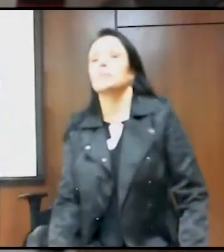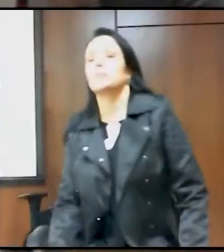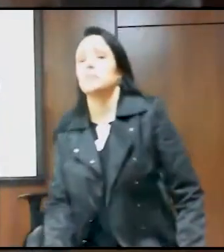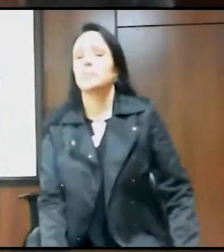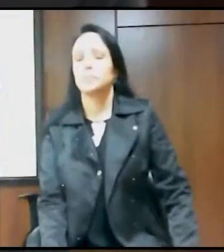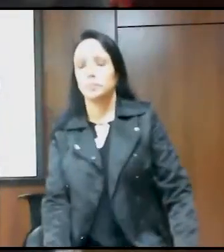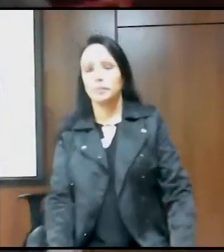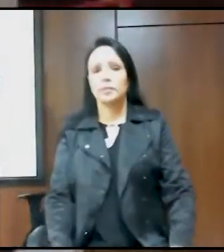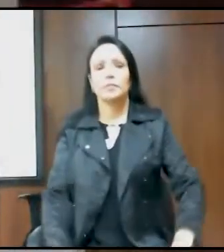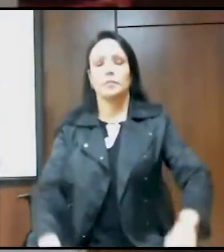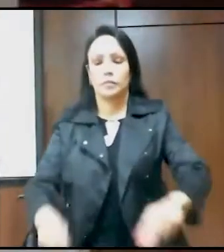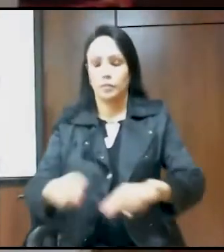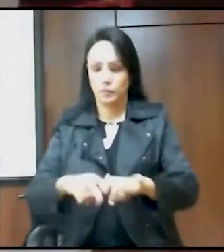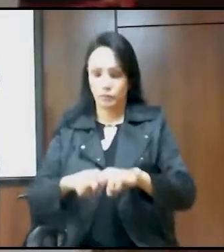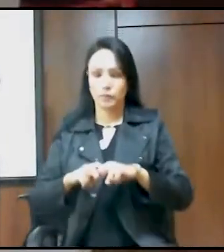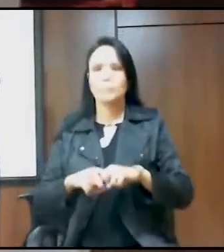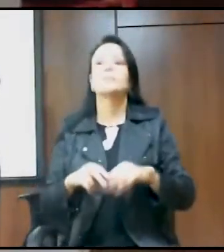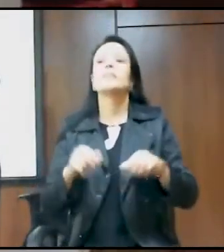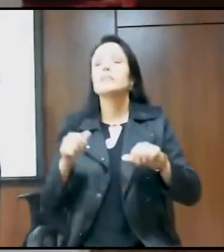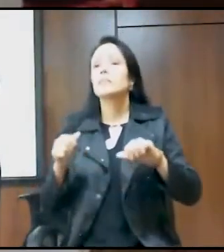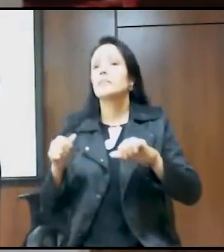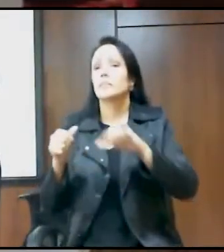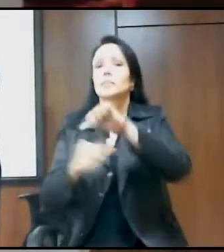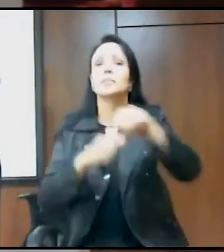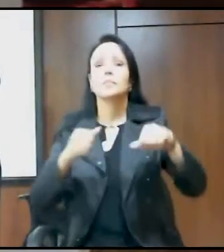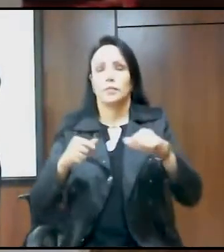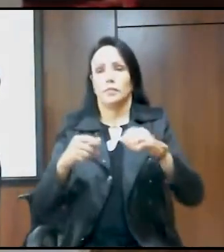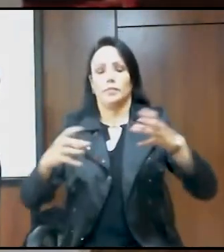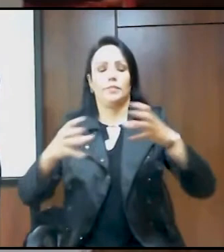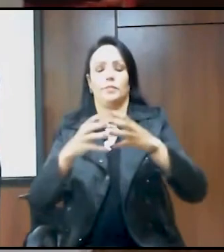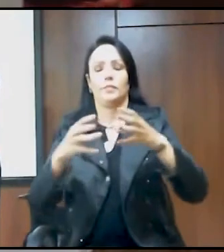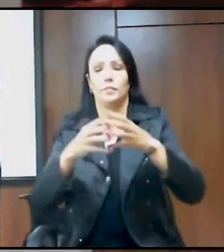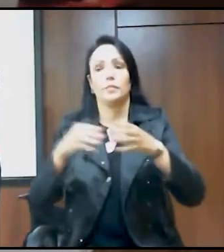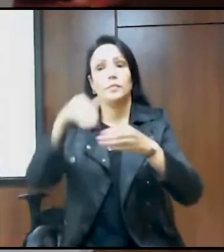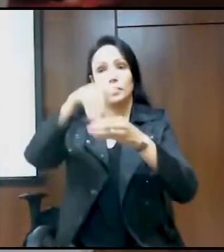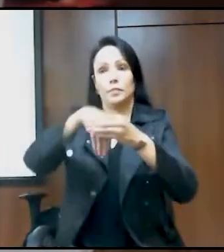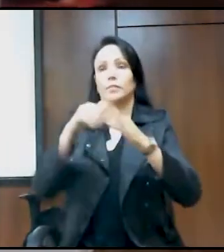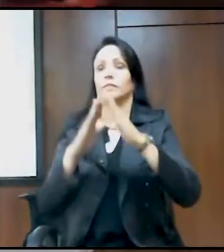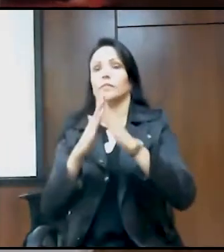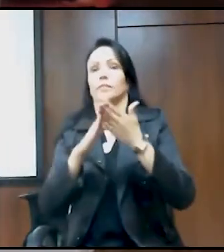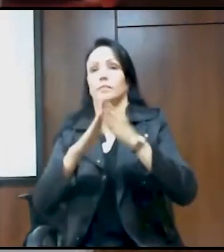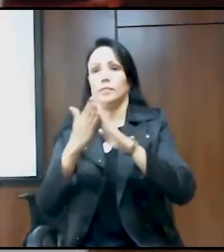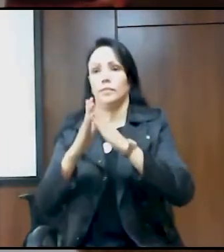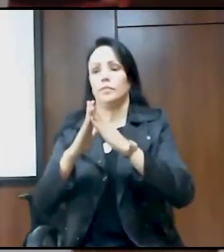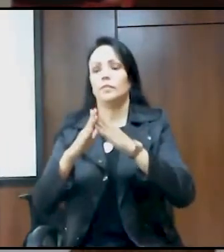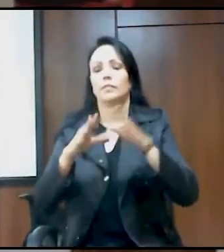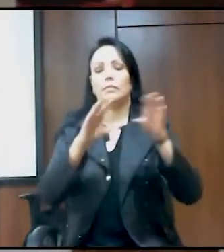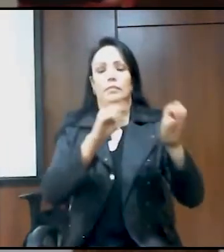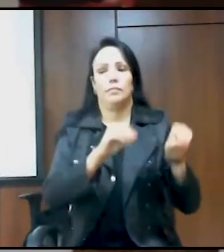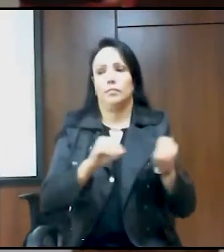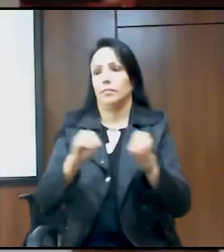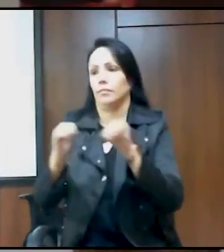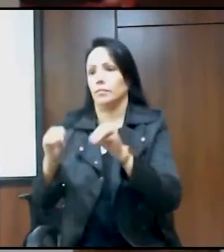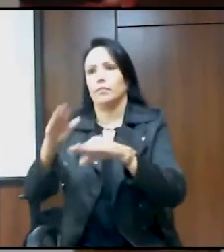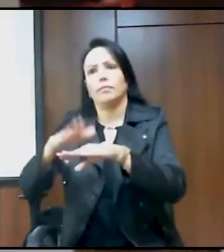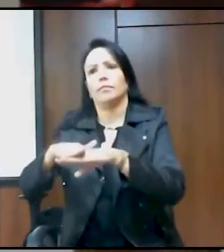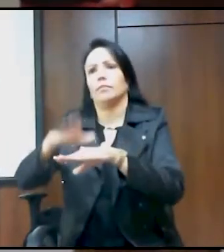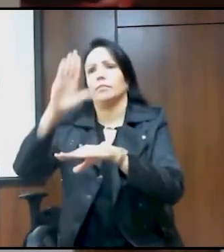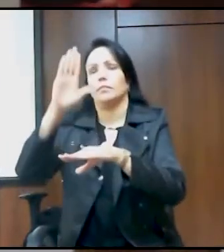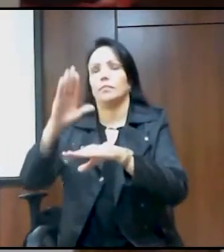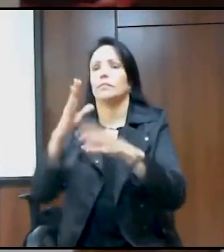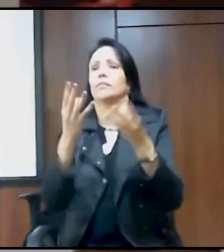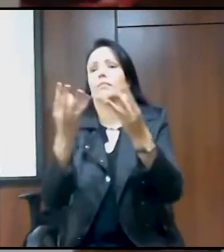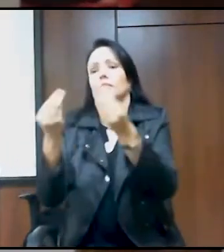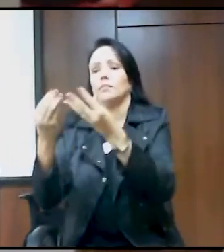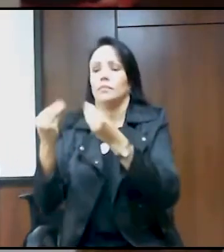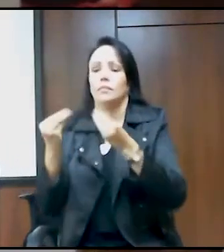E, portanto, uma mudança de população dentro das favelas. Se removia muito mais do